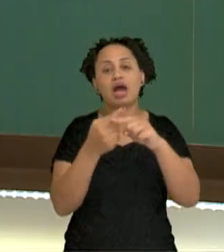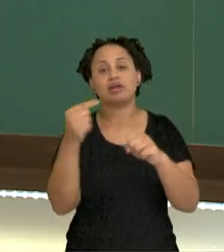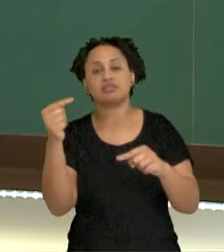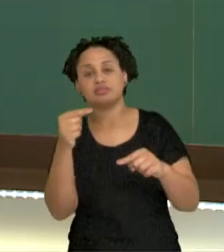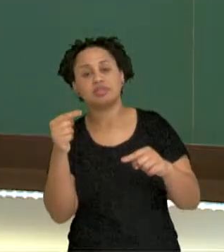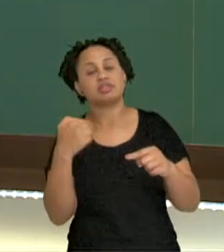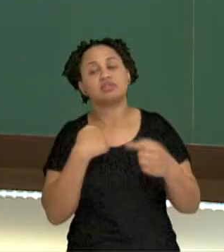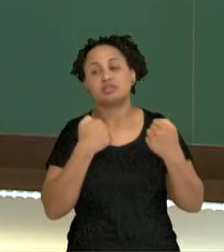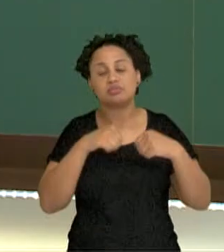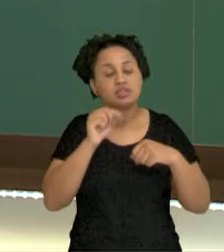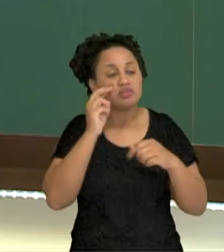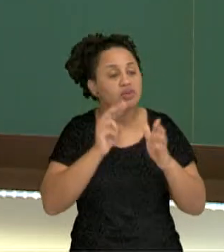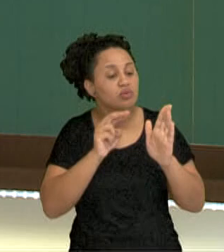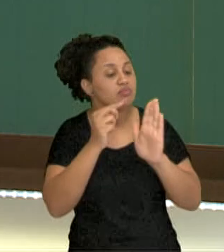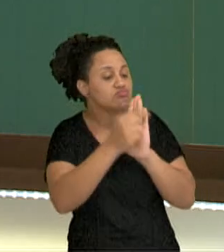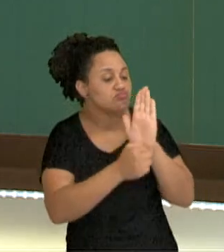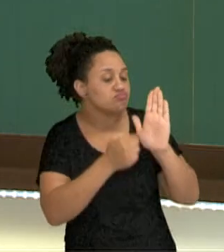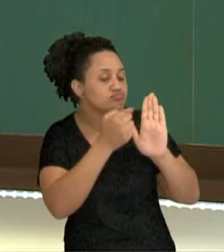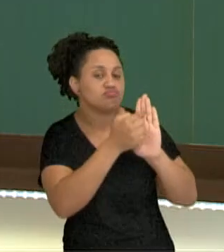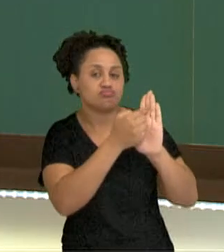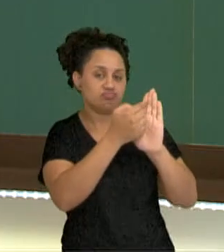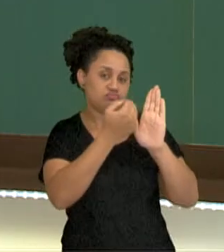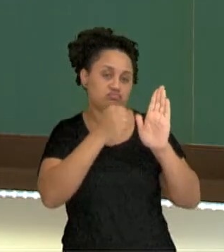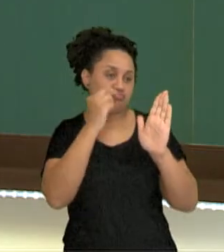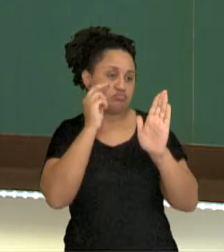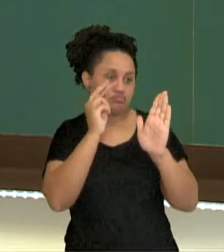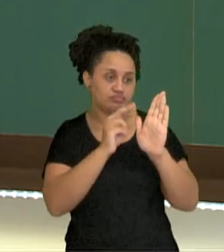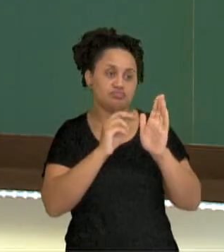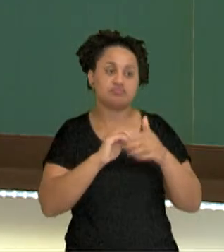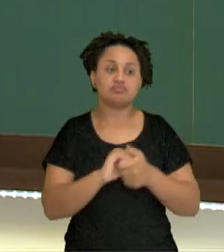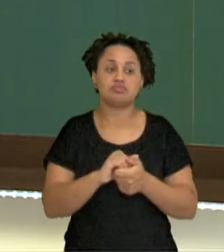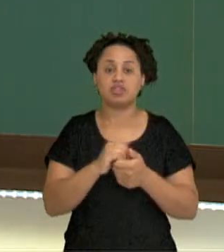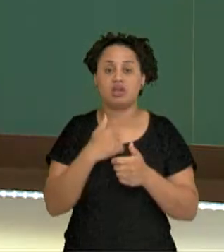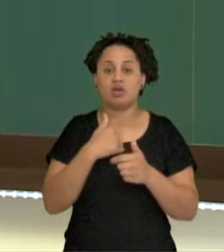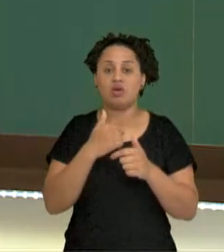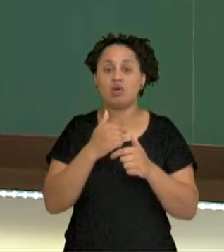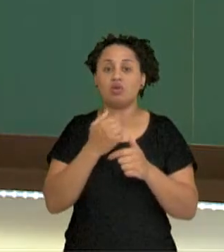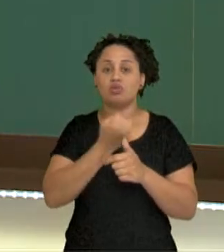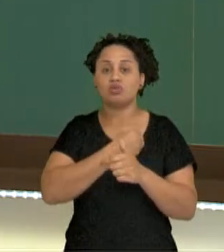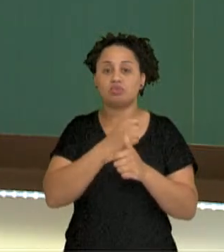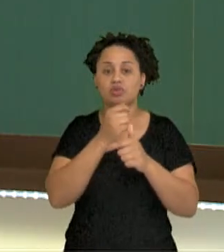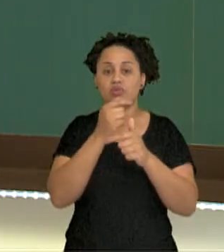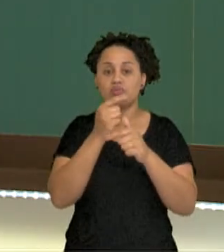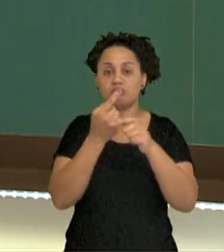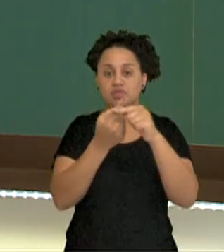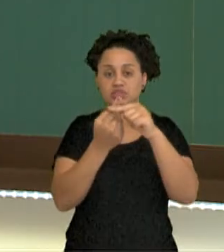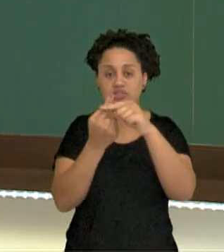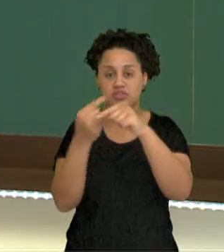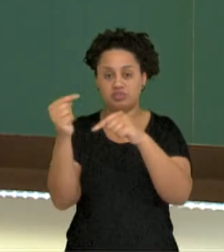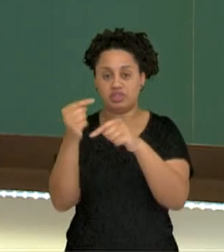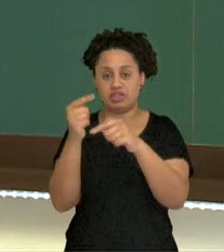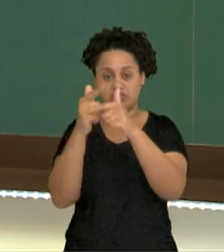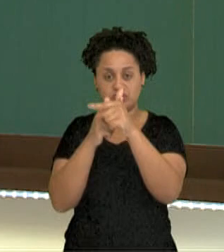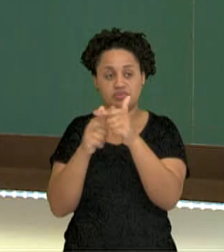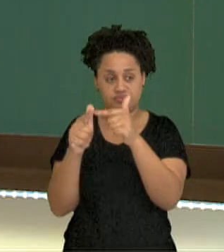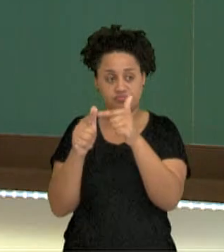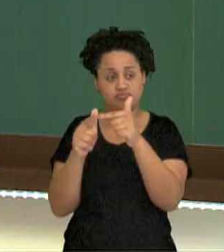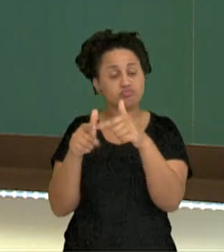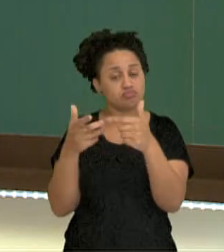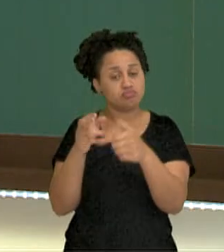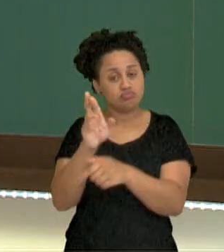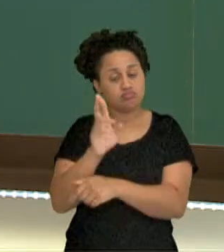àquela figura da circunferência. Então, se eu dividir um número positivo por um número positivo, a tangente vai ser